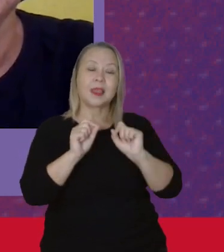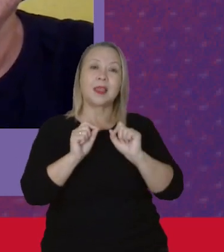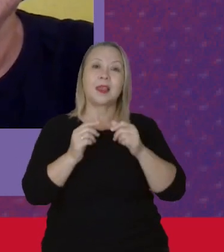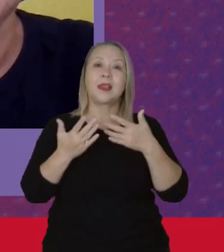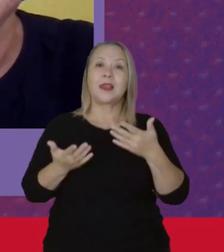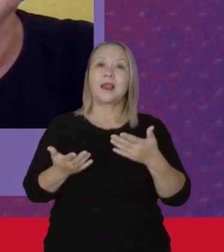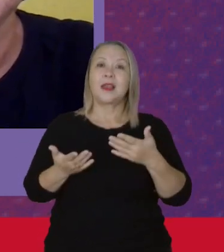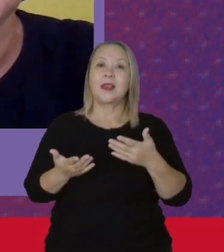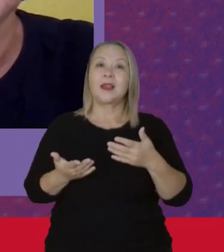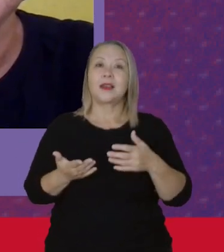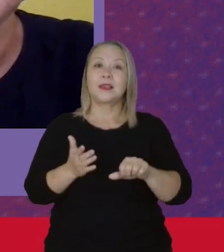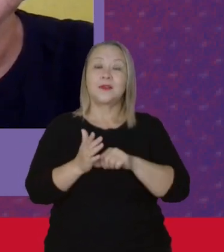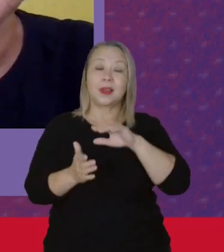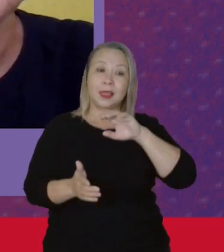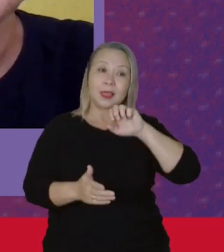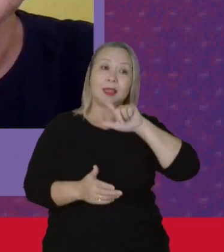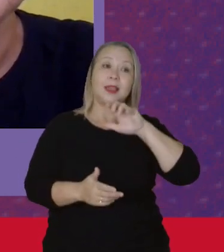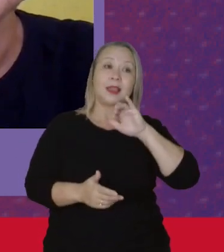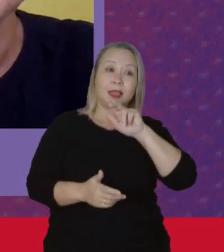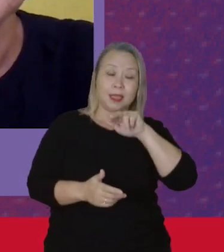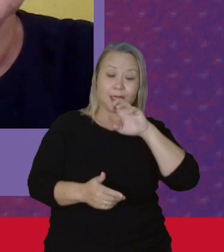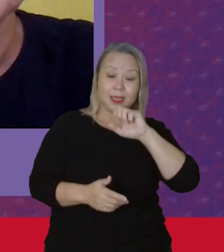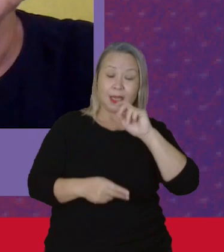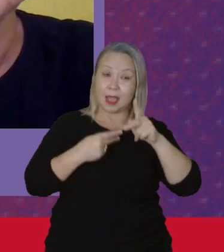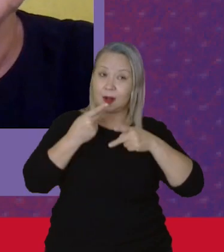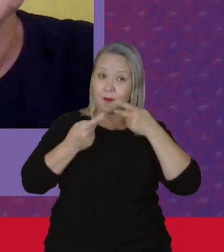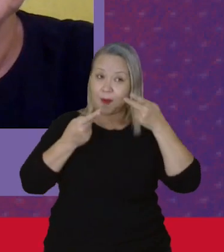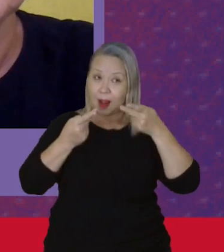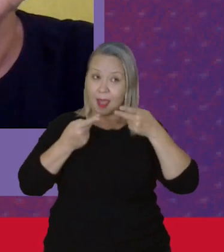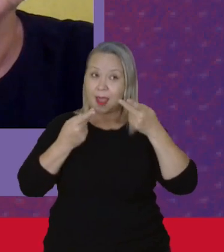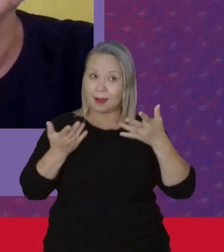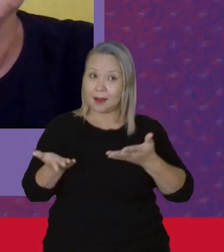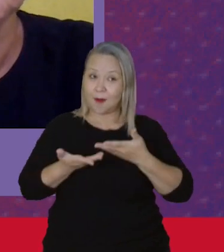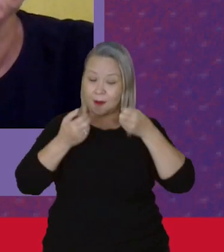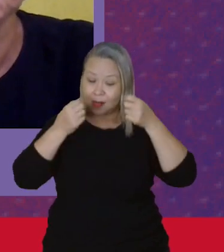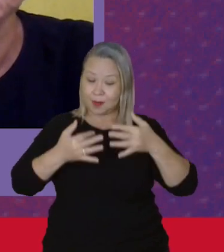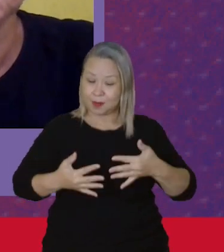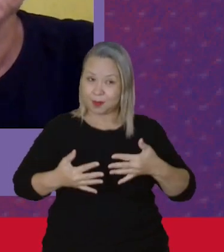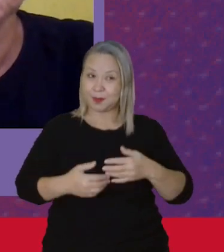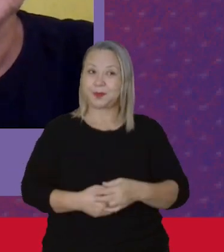então, dessa vez, a Eliane primeiro, para a gente alternar.